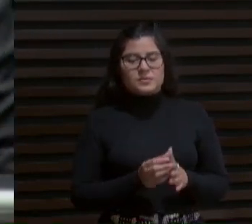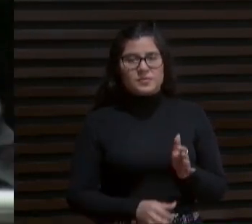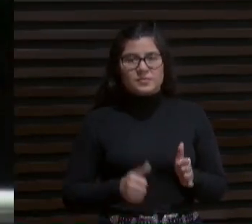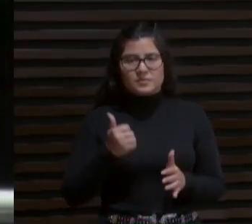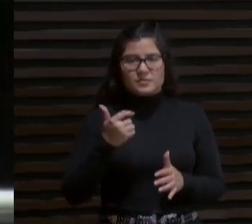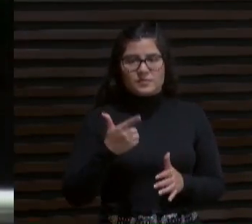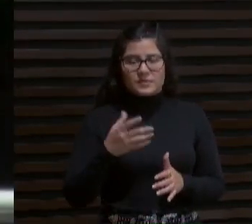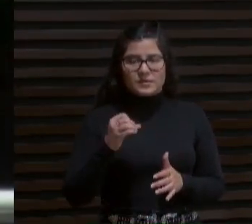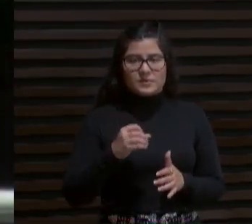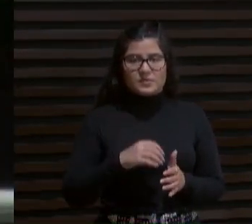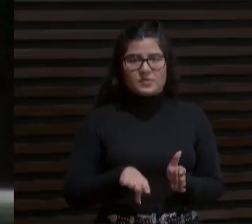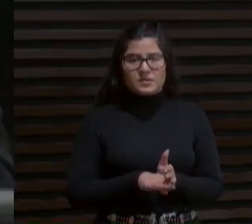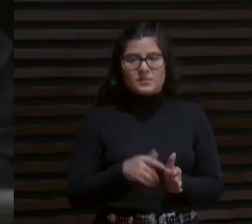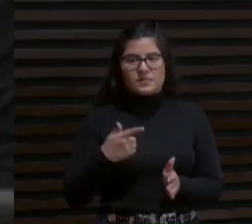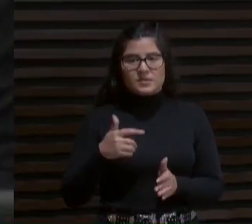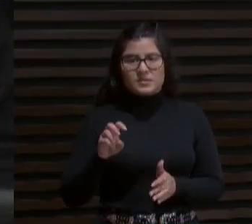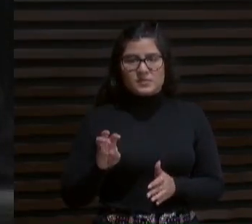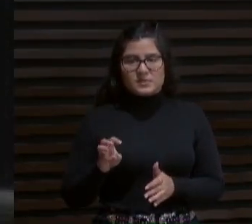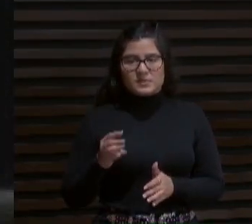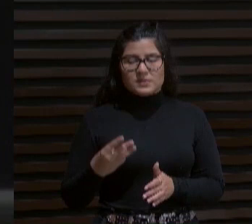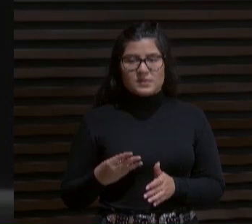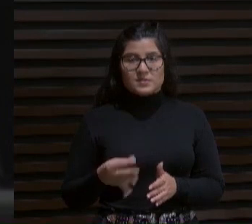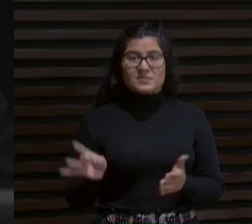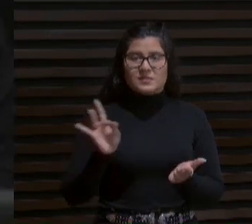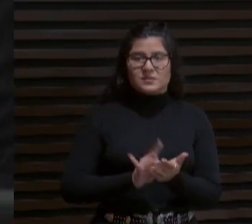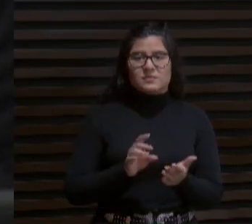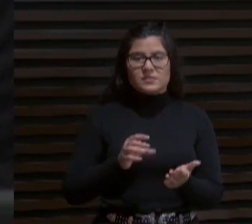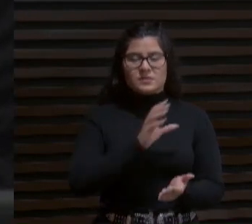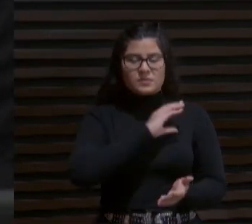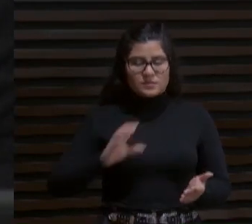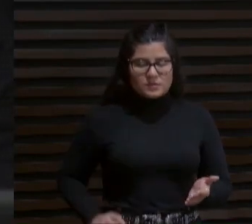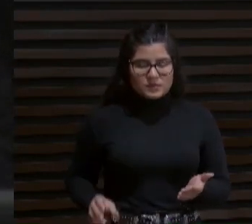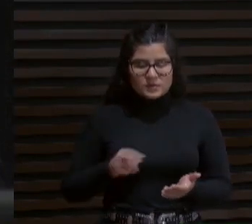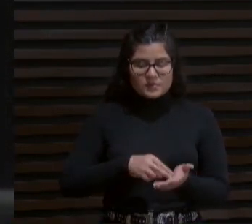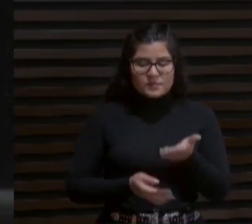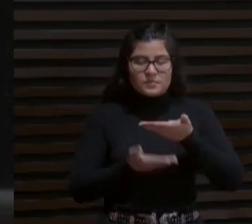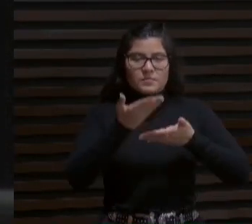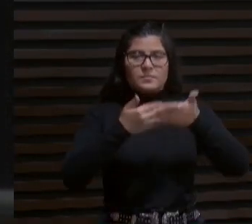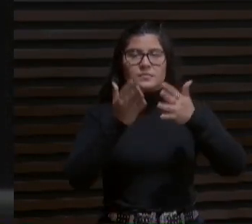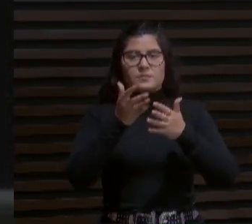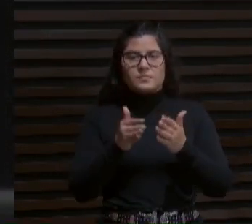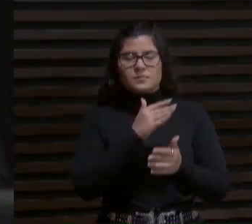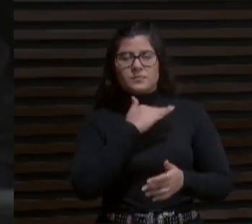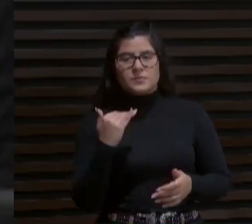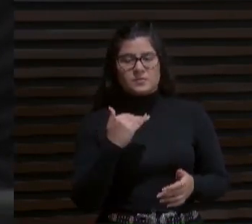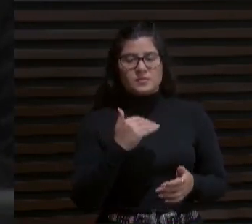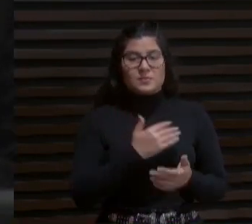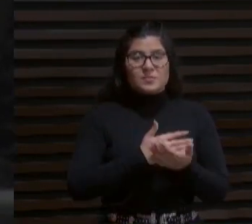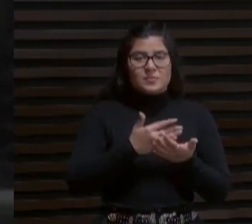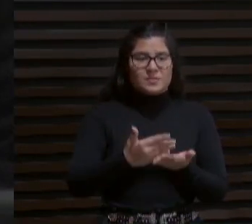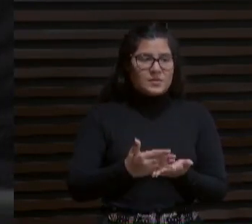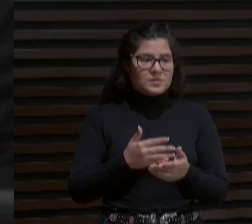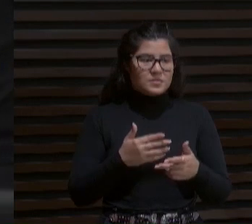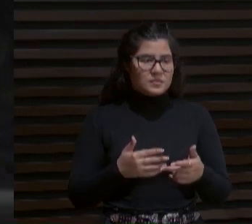nós lemos: mas de fato Cristo ressuscitou dentre os mortos, sendo ele as primícias dos que dormem. Visto